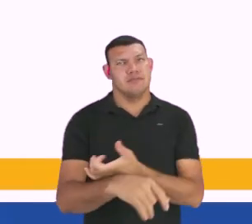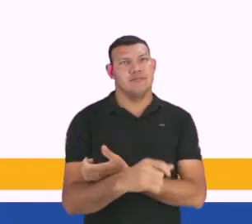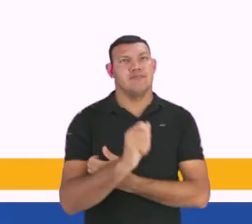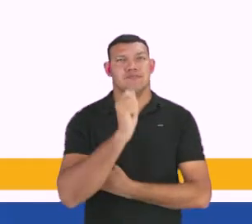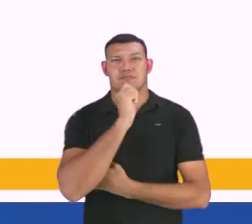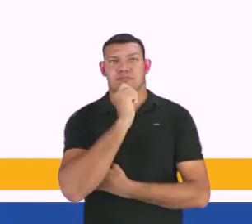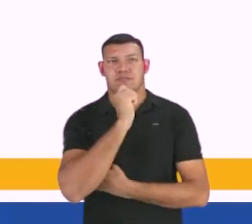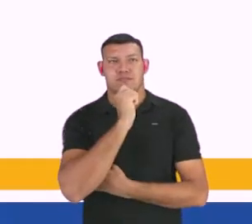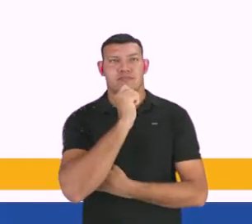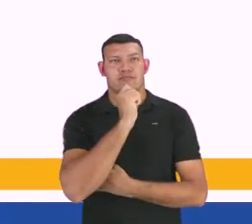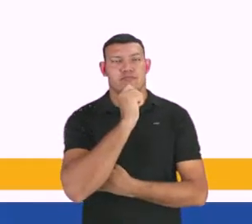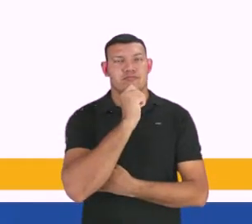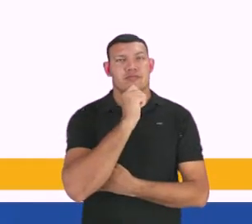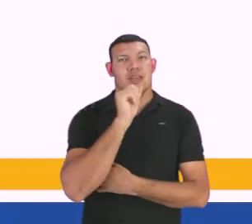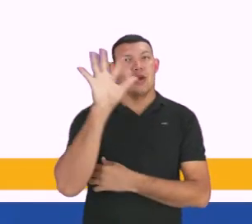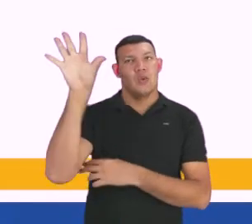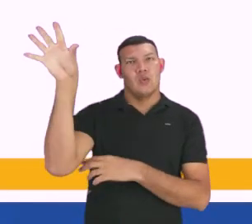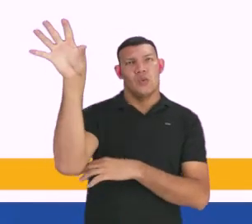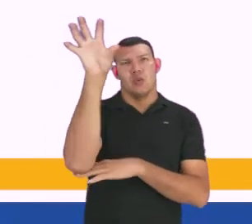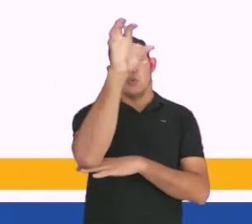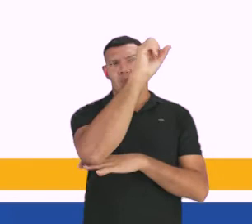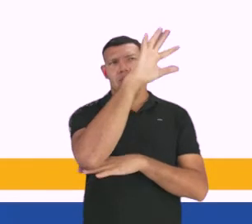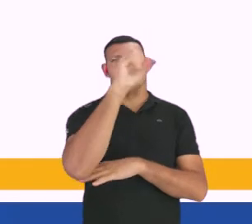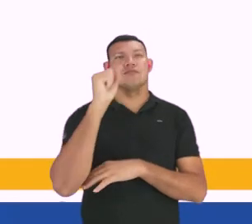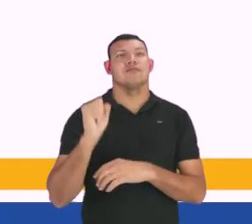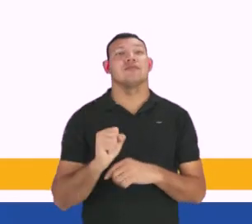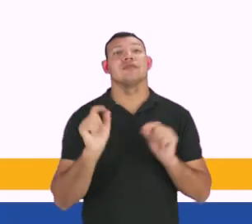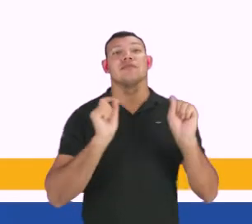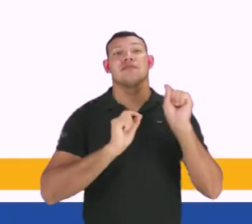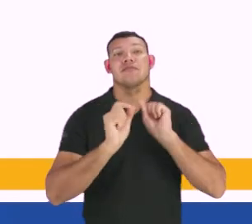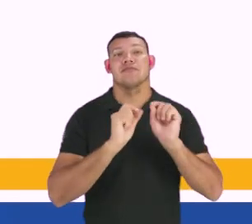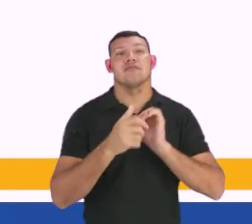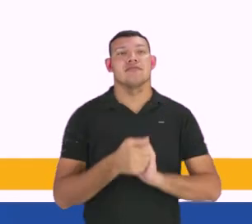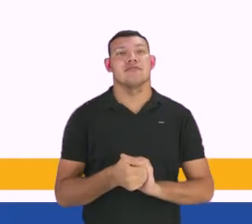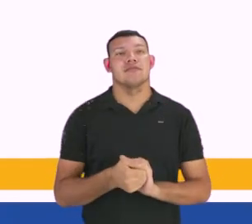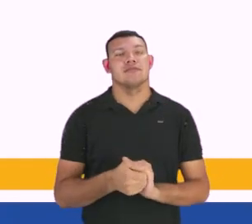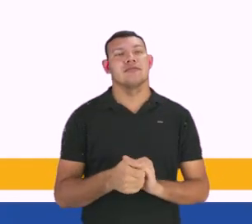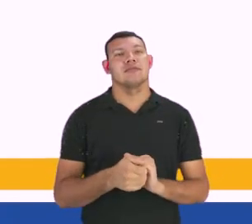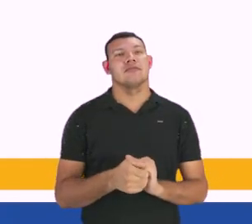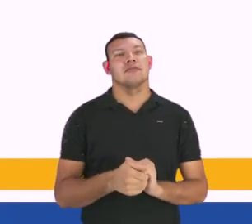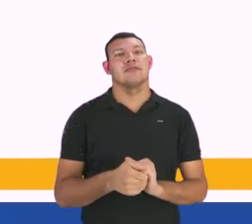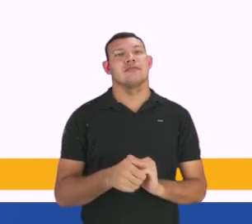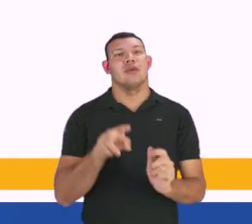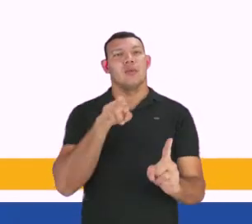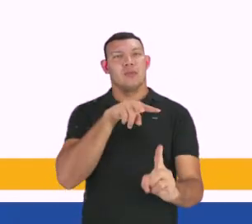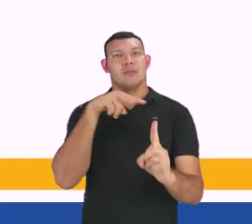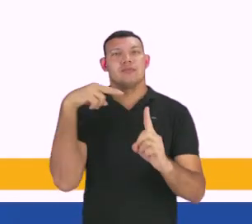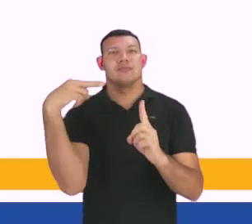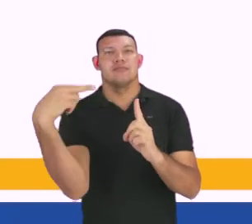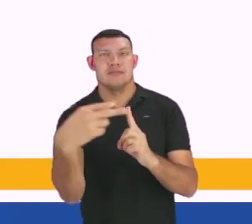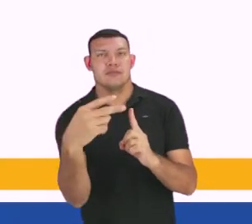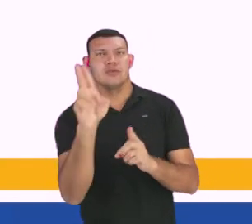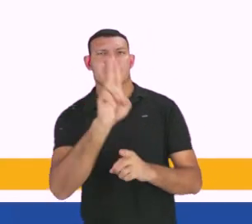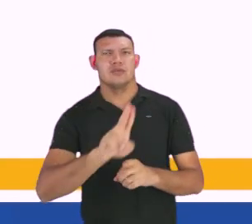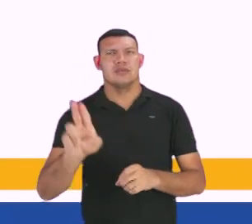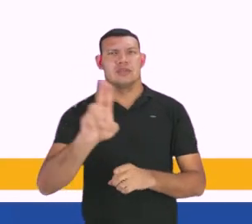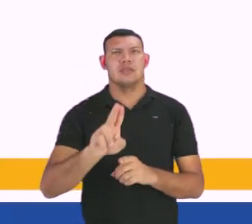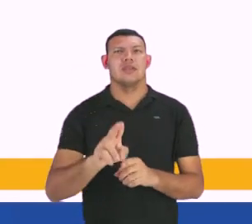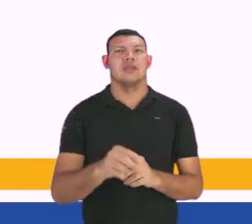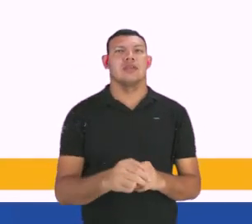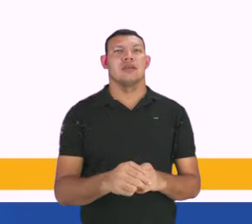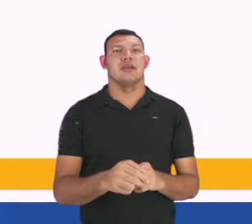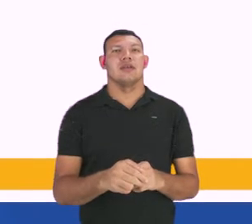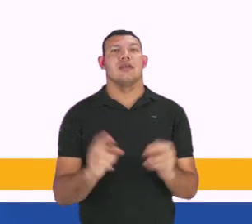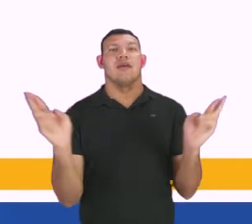esse cientista e podemos inferir que ele garante a existência de aliens com seu argumento de autoridade?